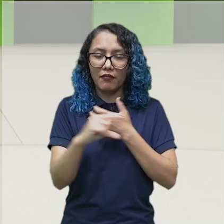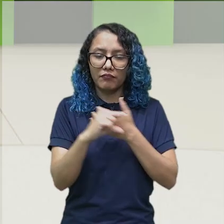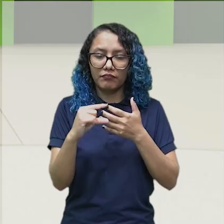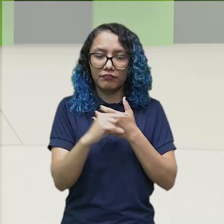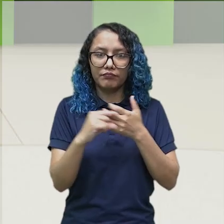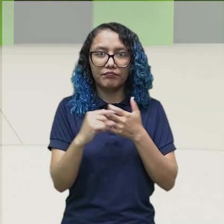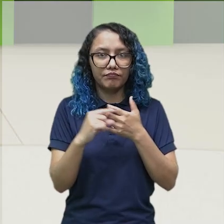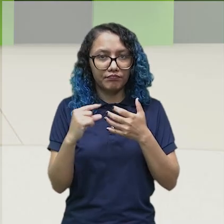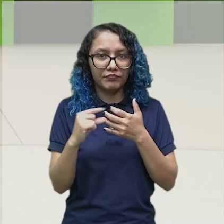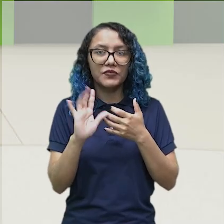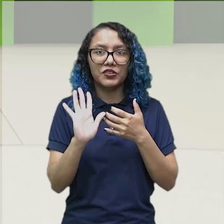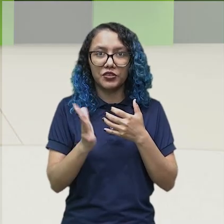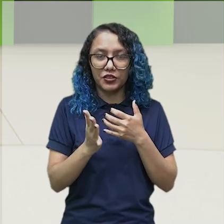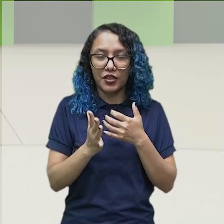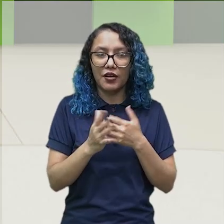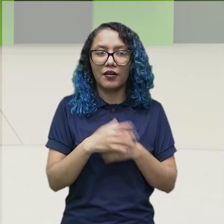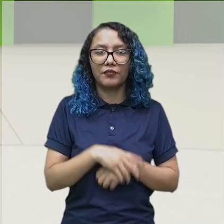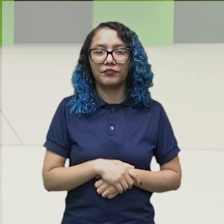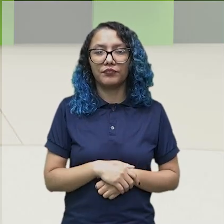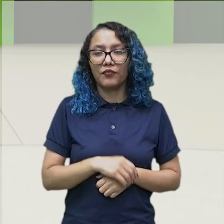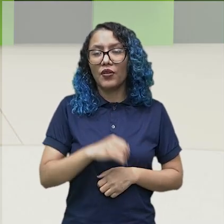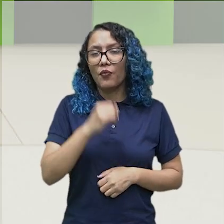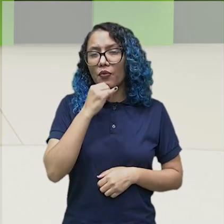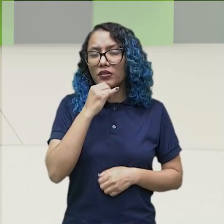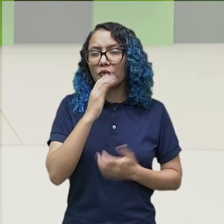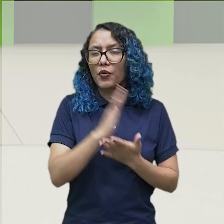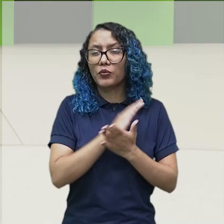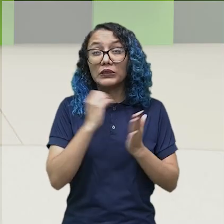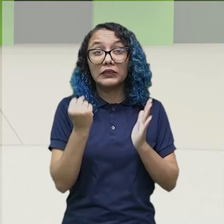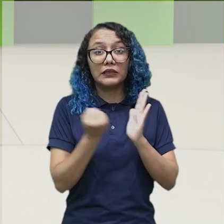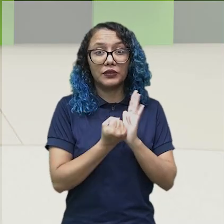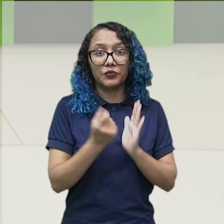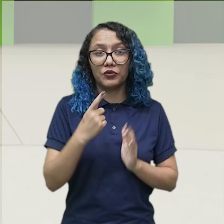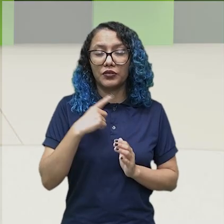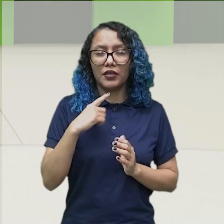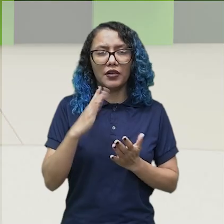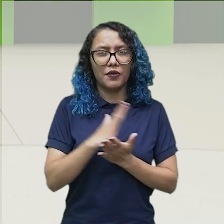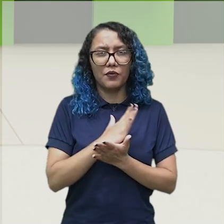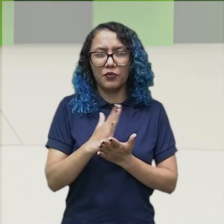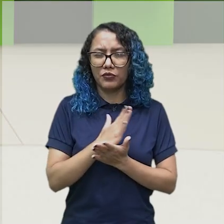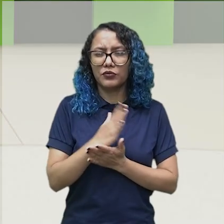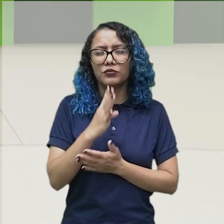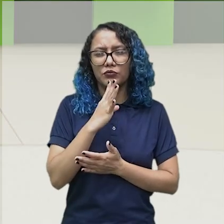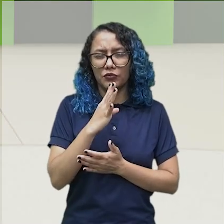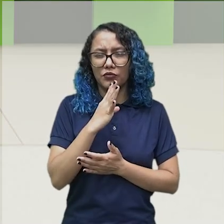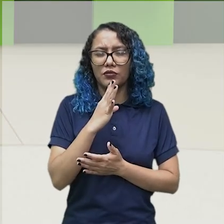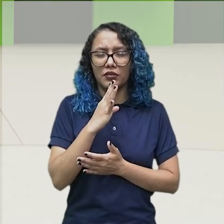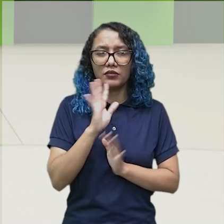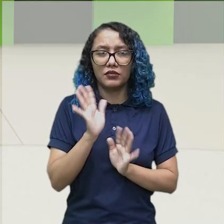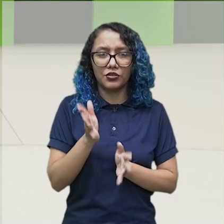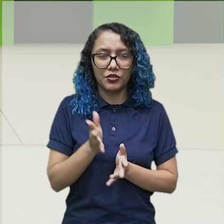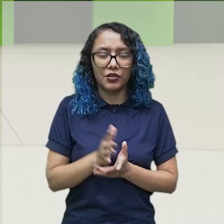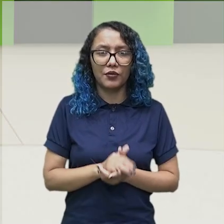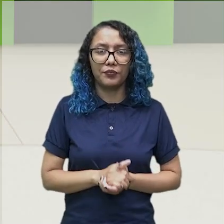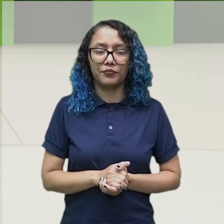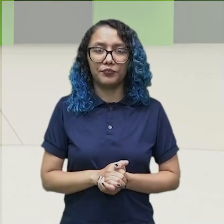tá? Então, através de símbolos, tá? E alguns símbolos são até bem conhecidos por todos nós, né? São